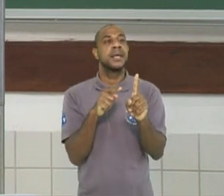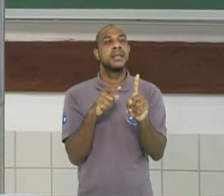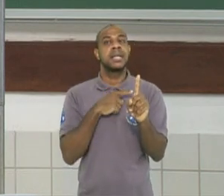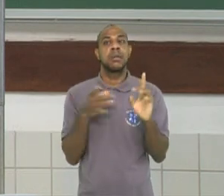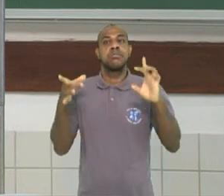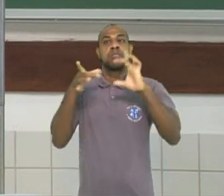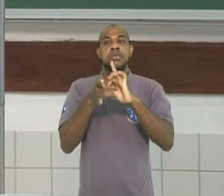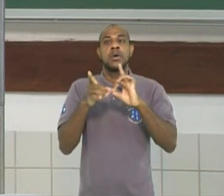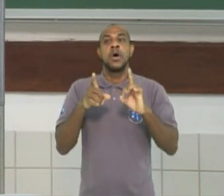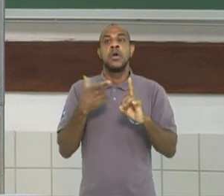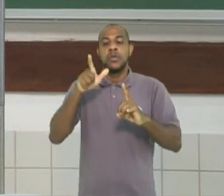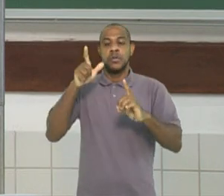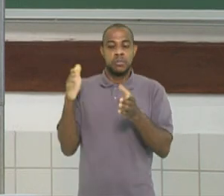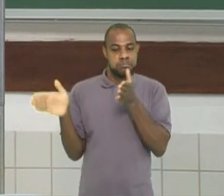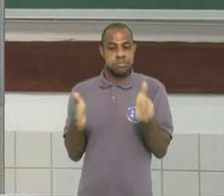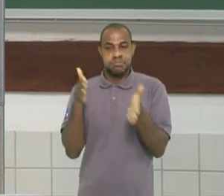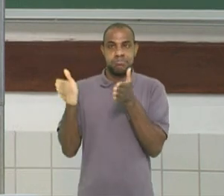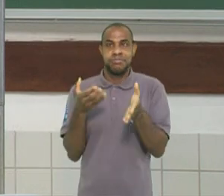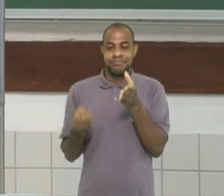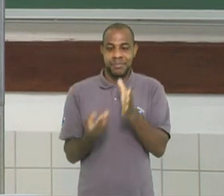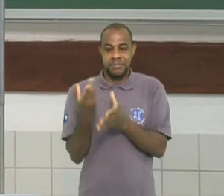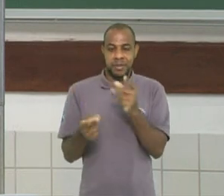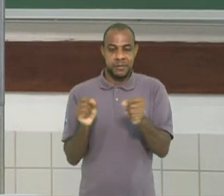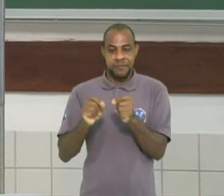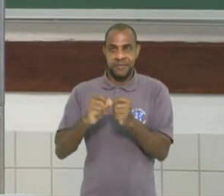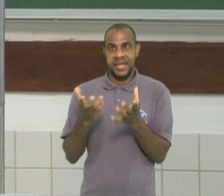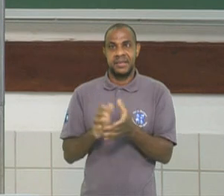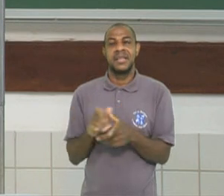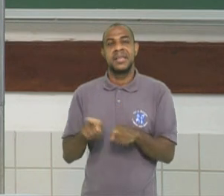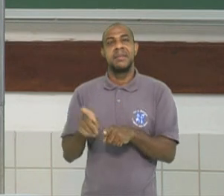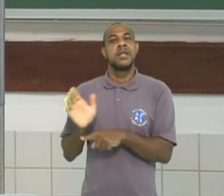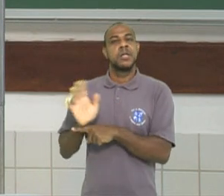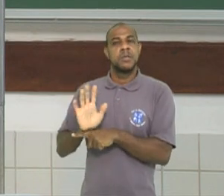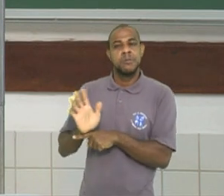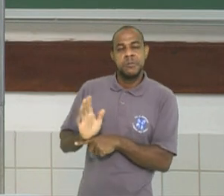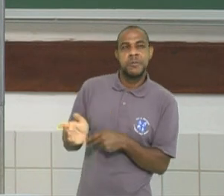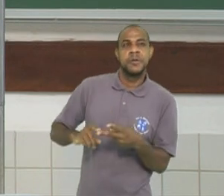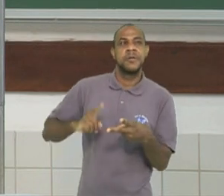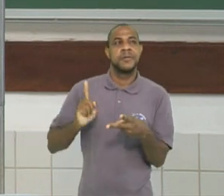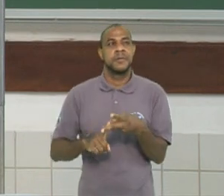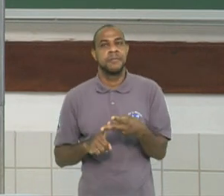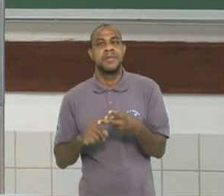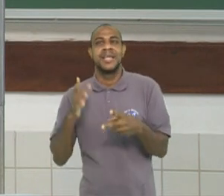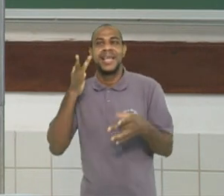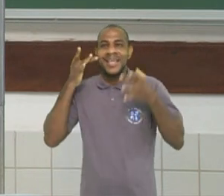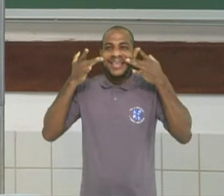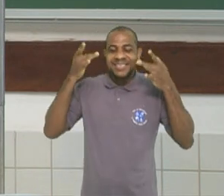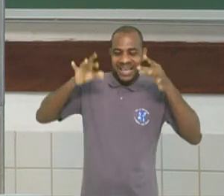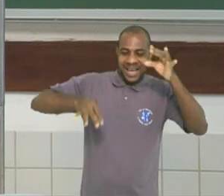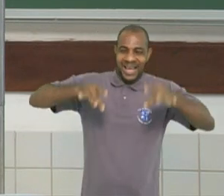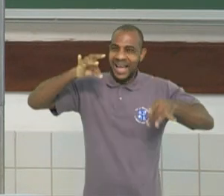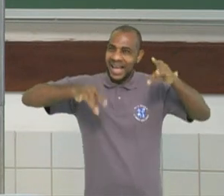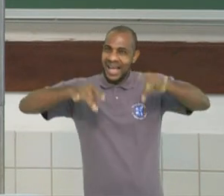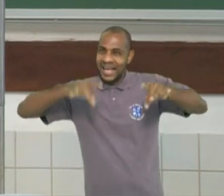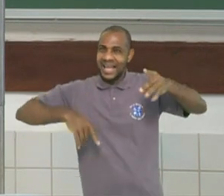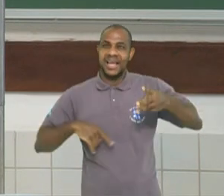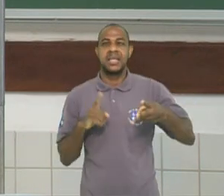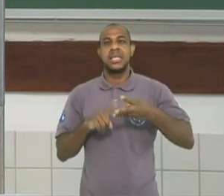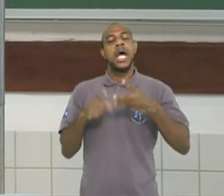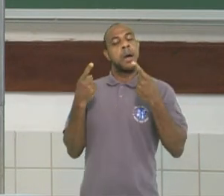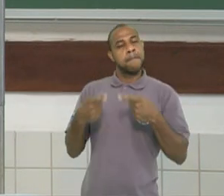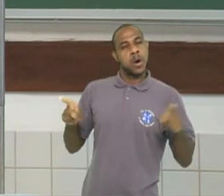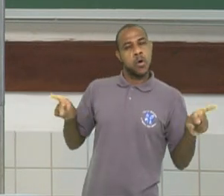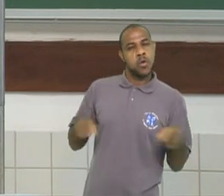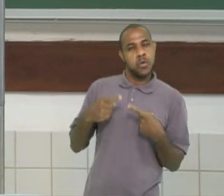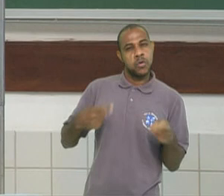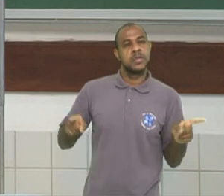de produção né que seria realmente a parte cinematográfica a parte de teatro Às vezes a parte